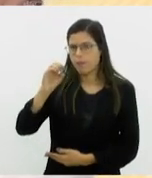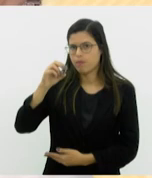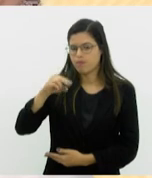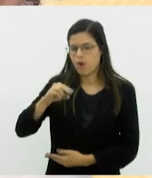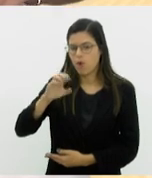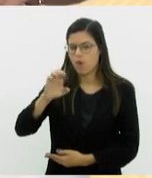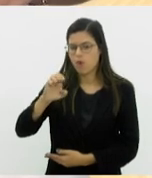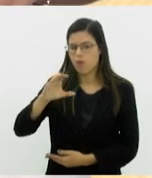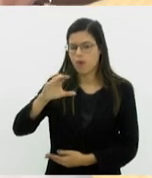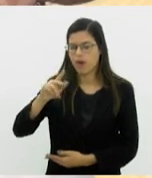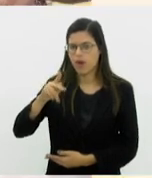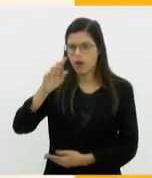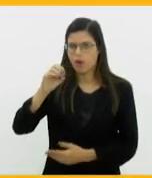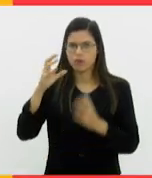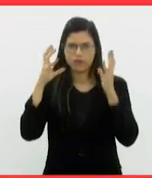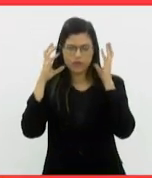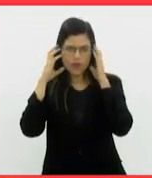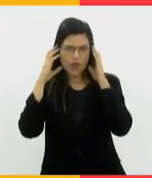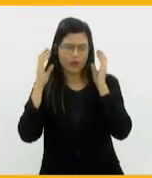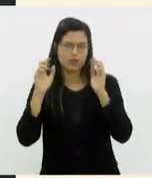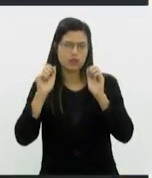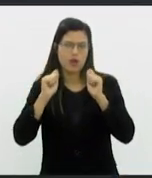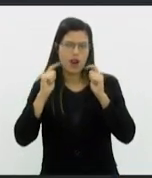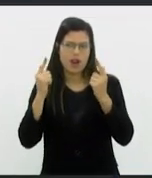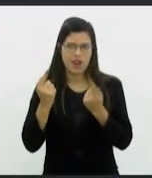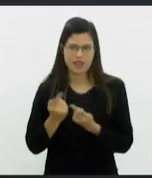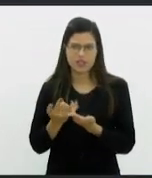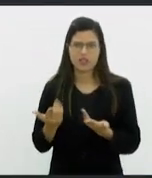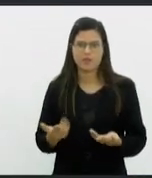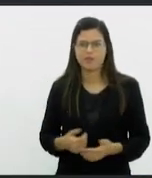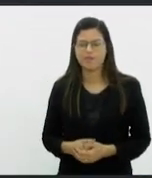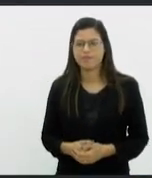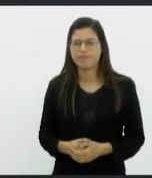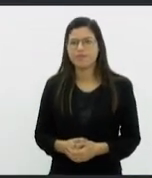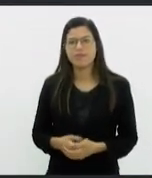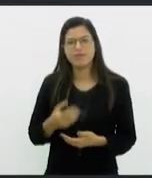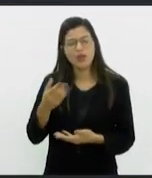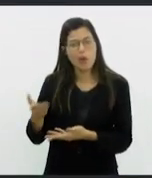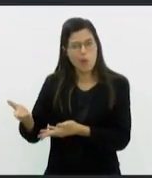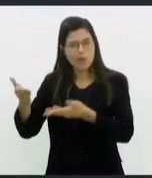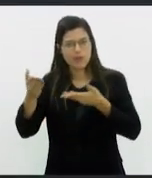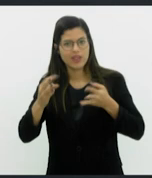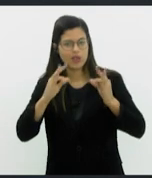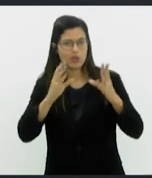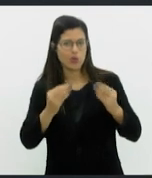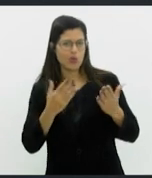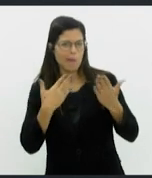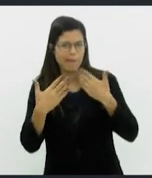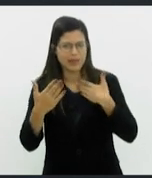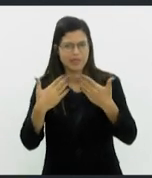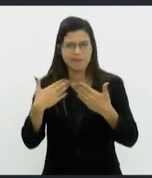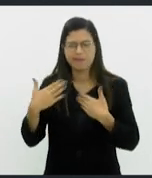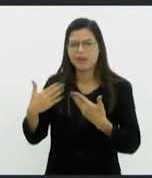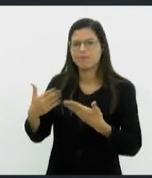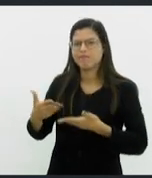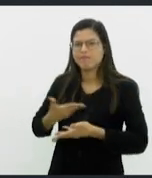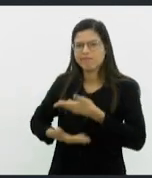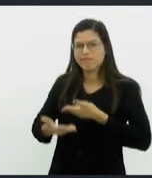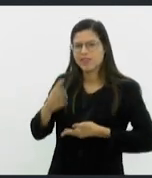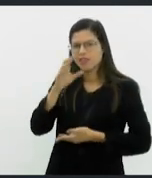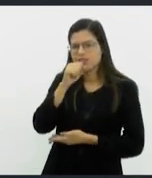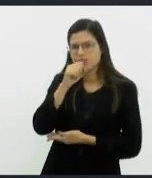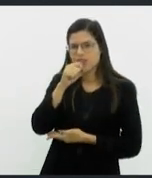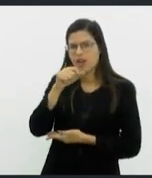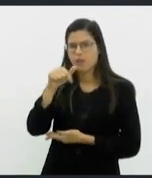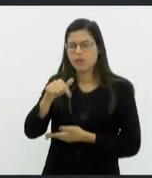Rádio Alerj FM. Imperdível! Oi, passando aqui para convidar todo mundo para um bate-papo bem legal sábado aqui no programa